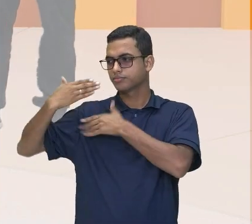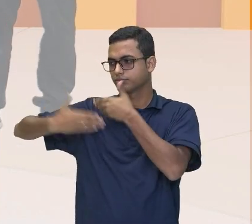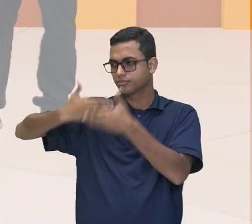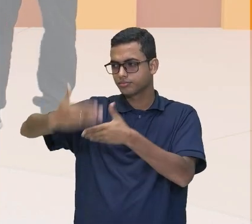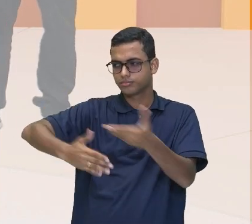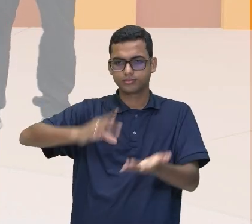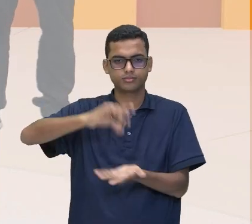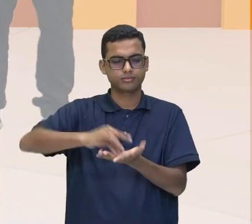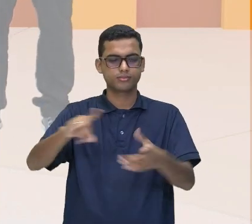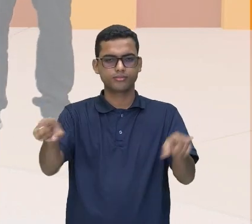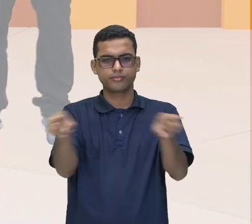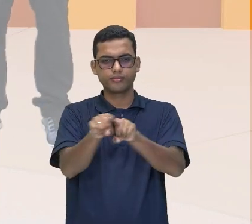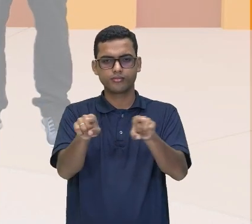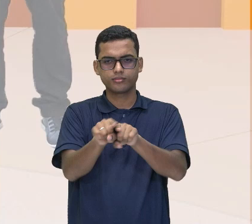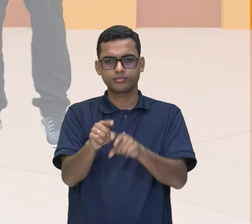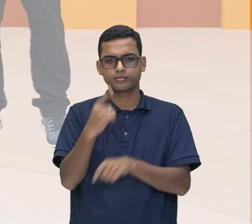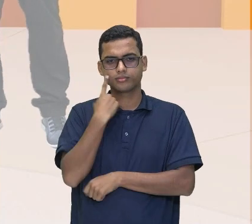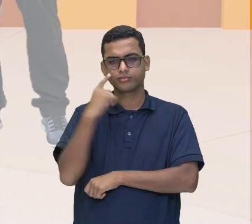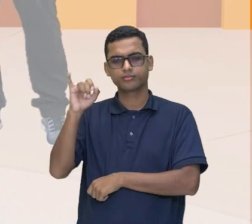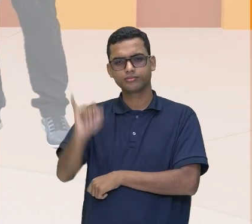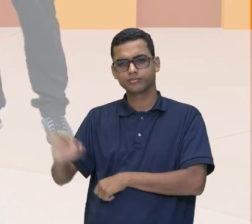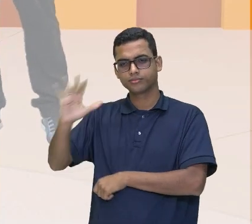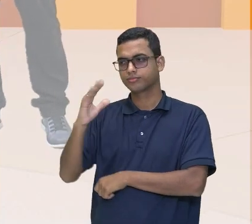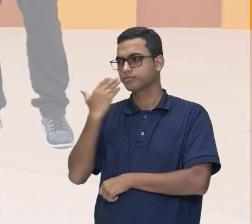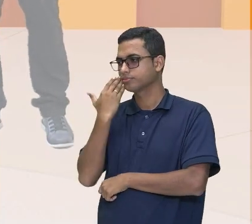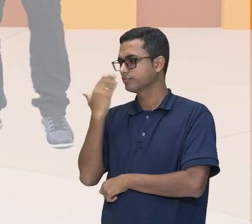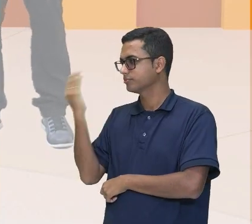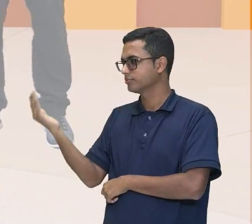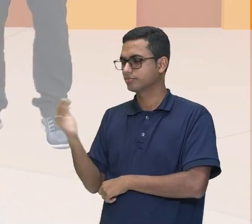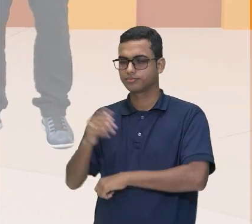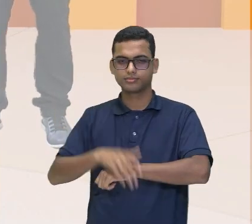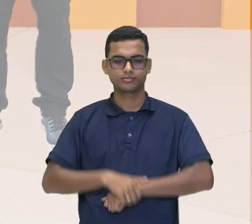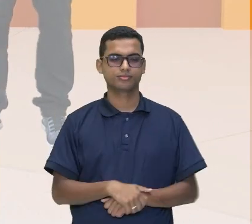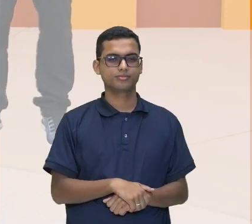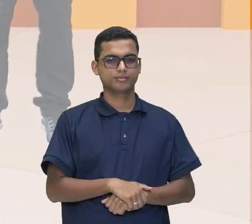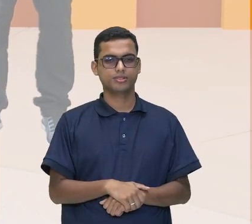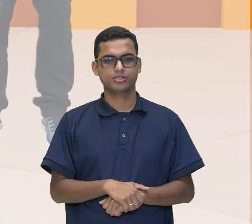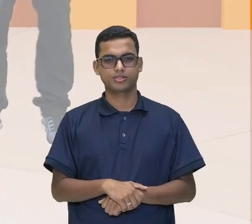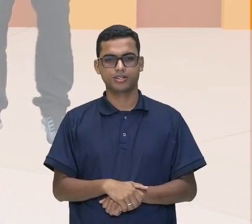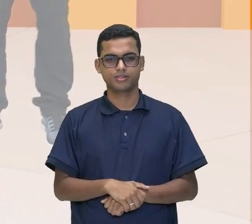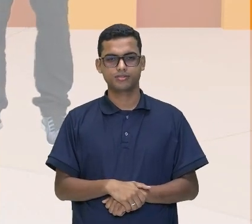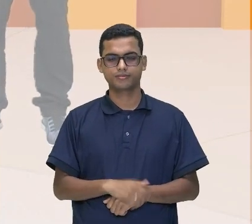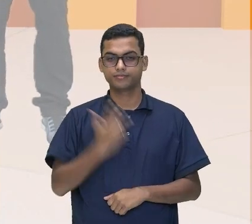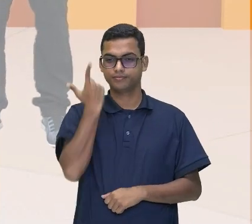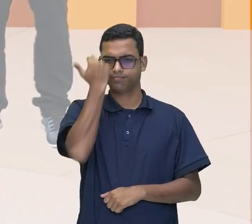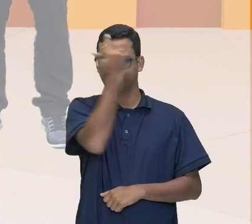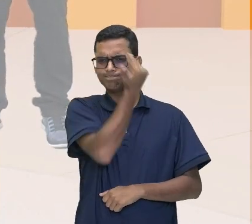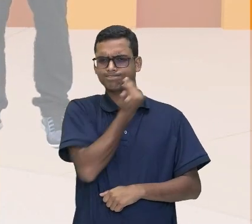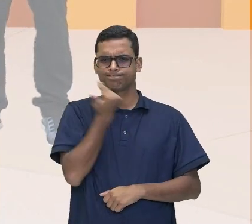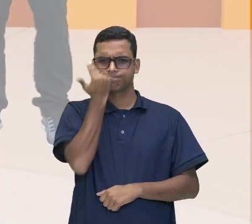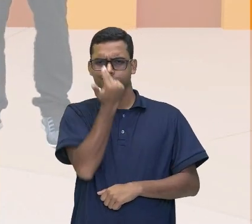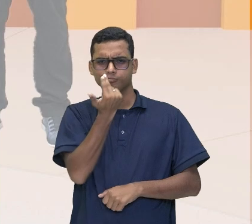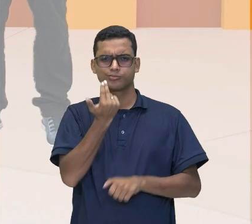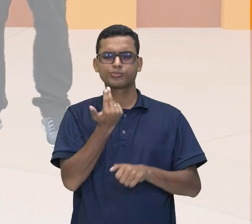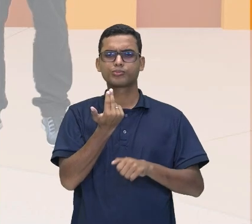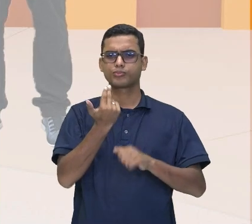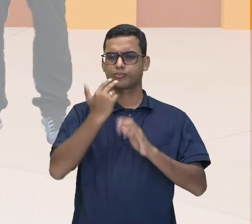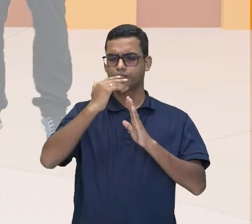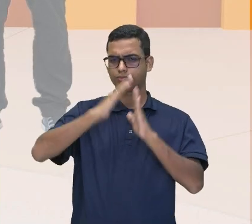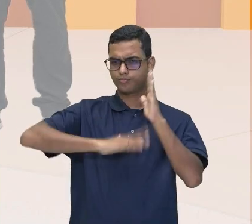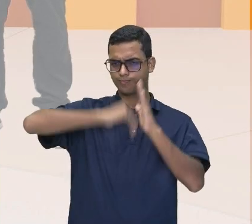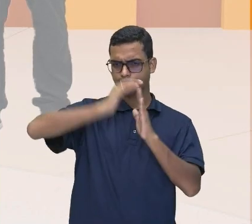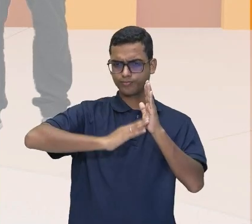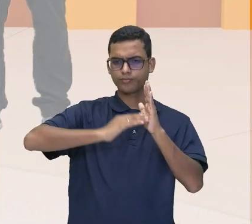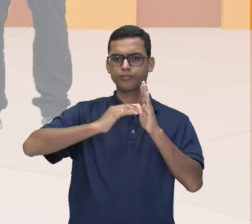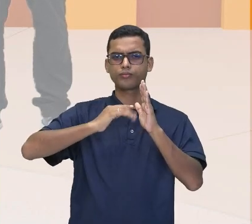mais uma imagem, né, que reflete também um pouco isso, né? A questão, né, da pintura, né,